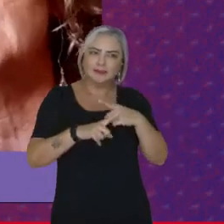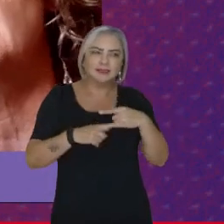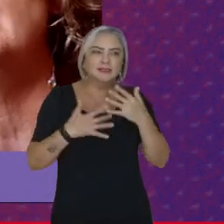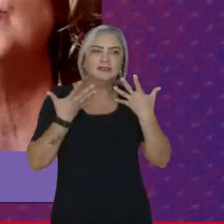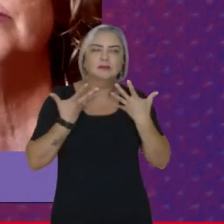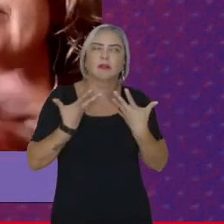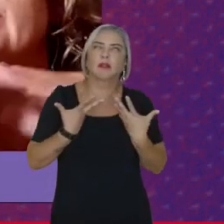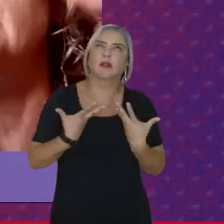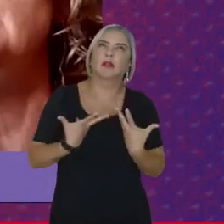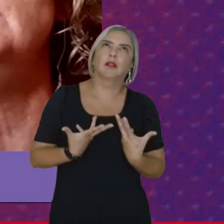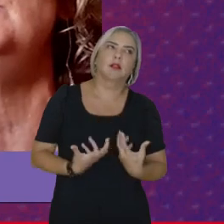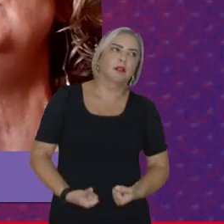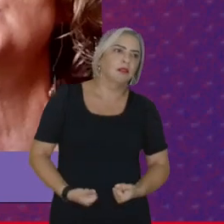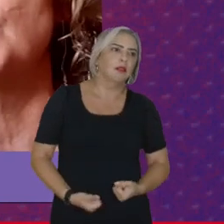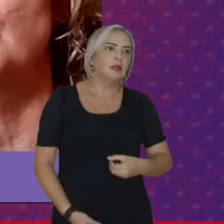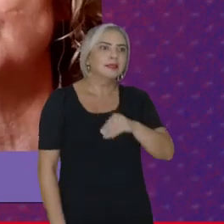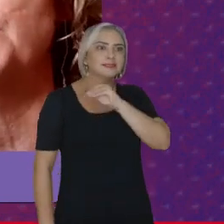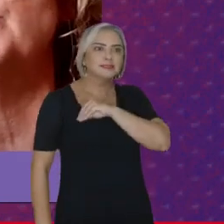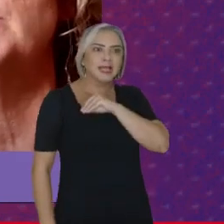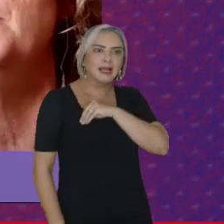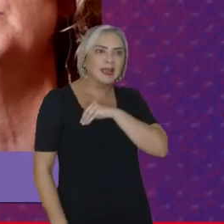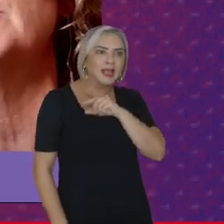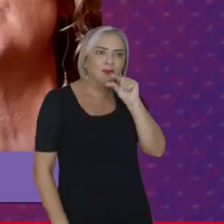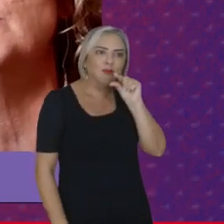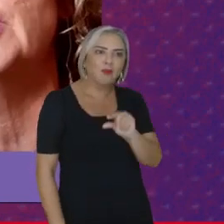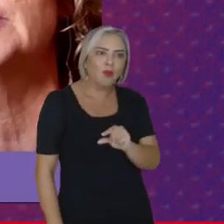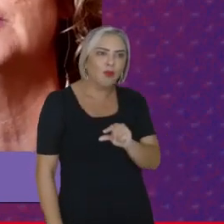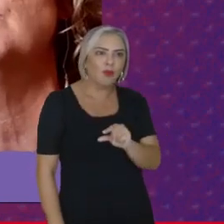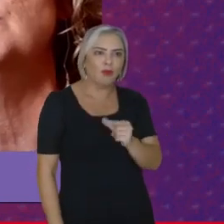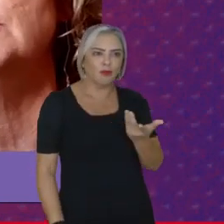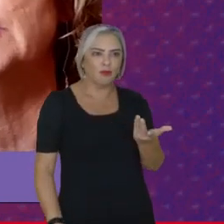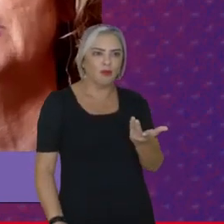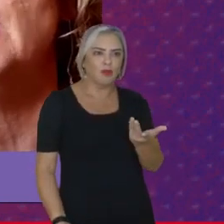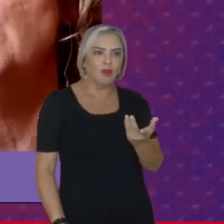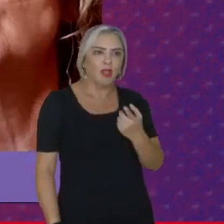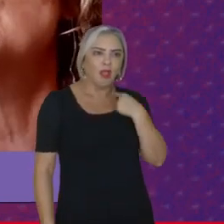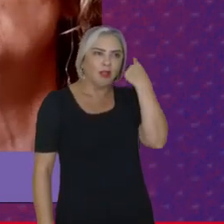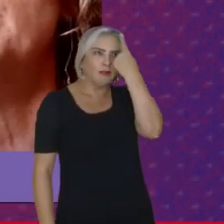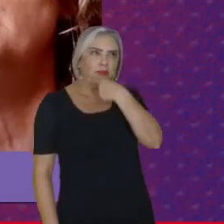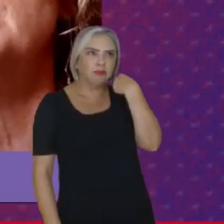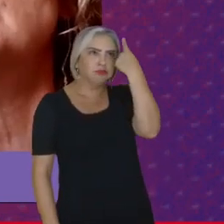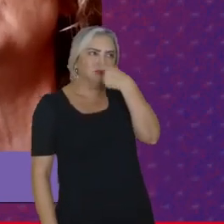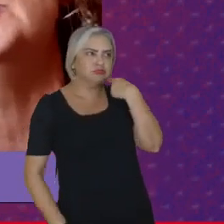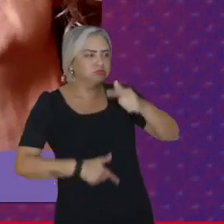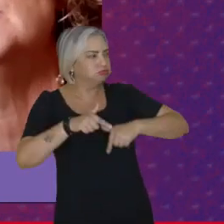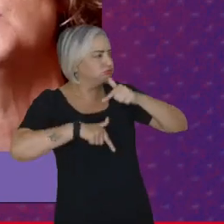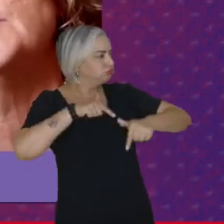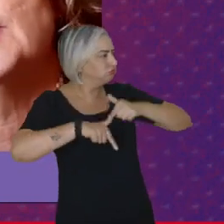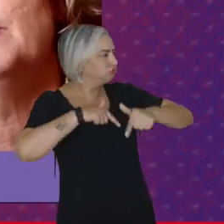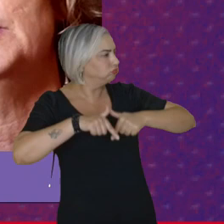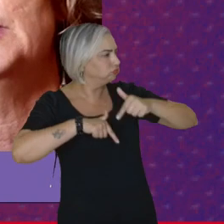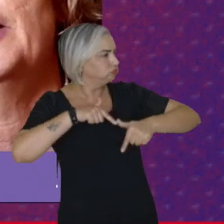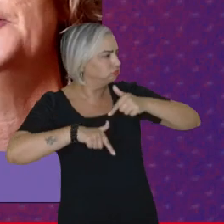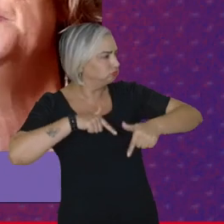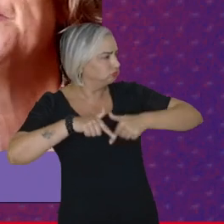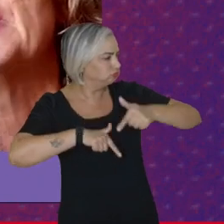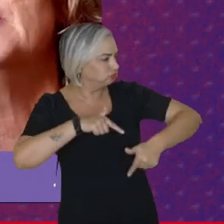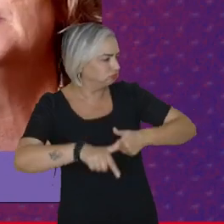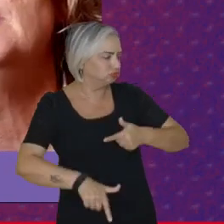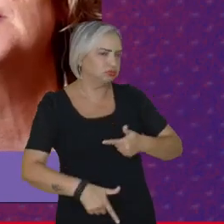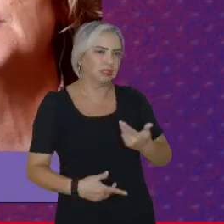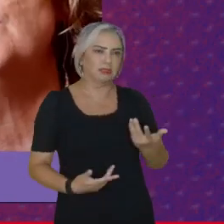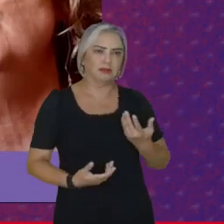desgastados. Salários irrisórios para o tamanho da jornada que a gente tem, do compromisso e da